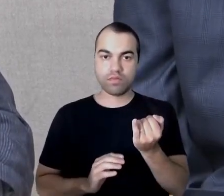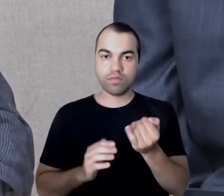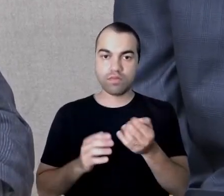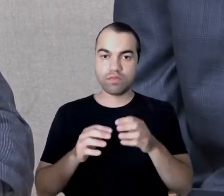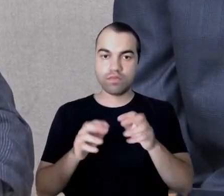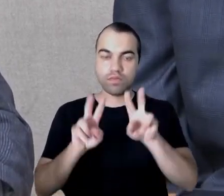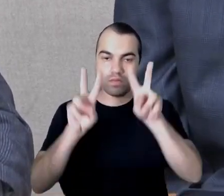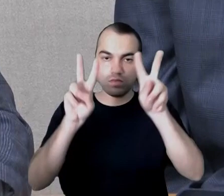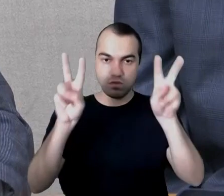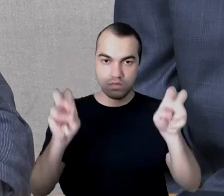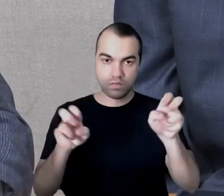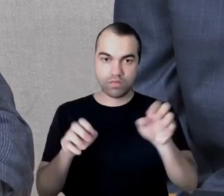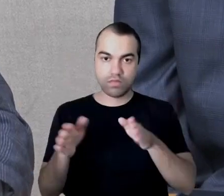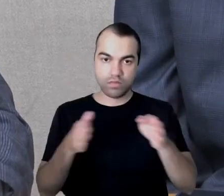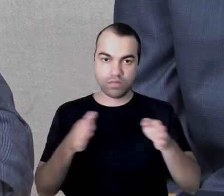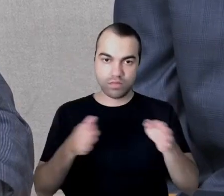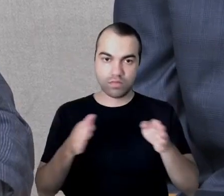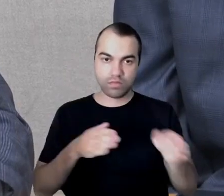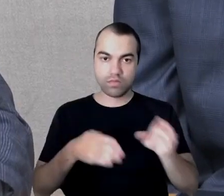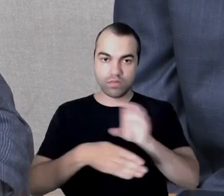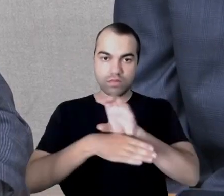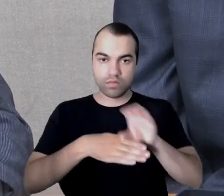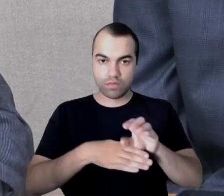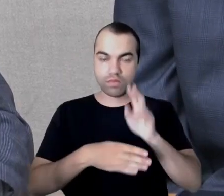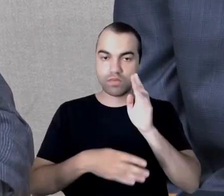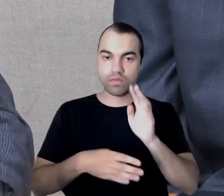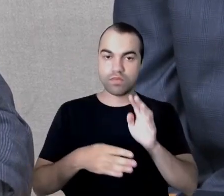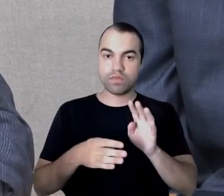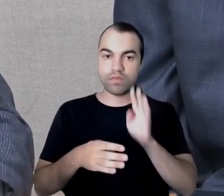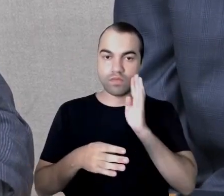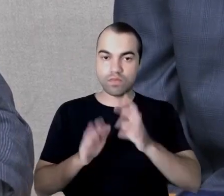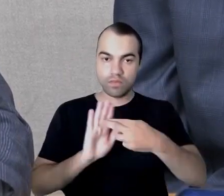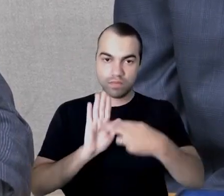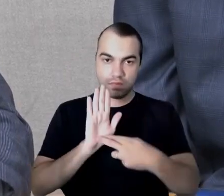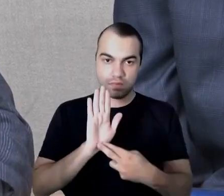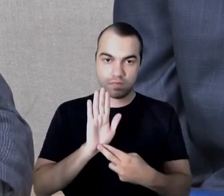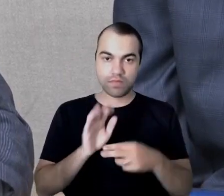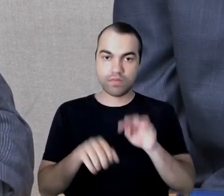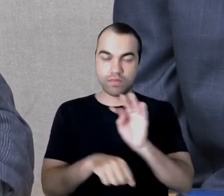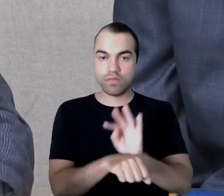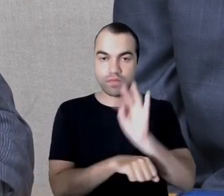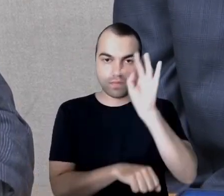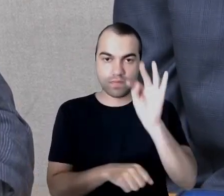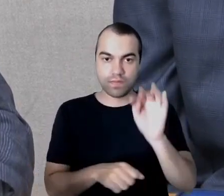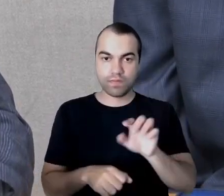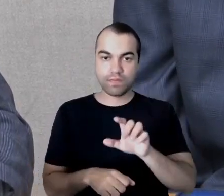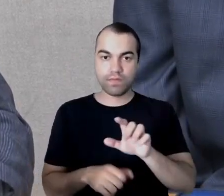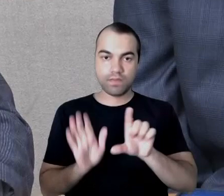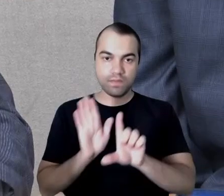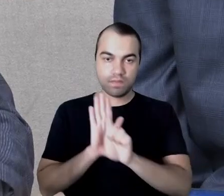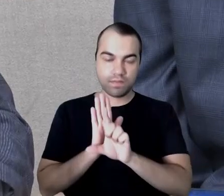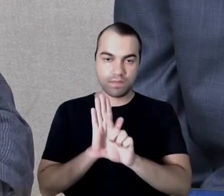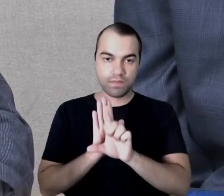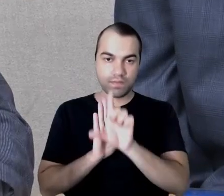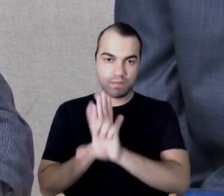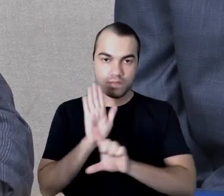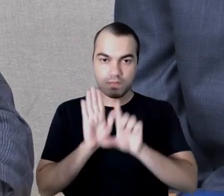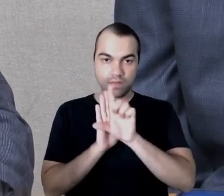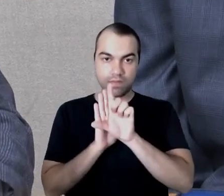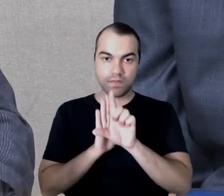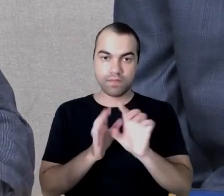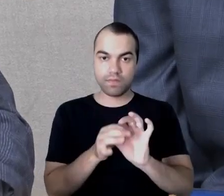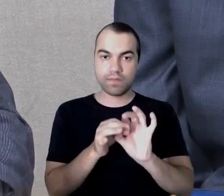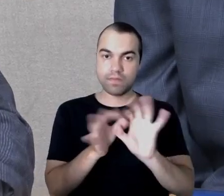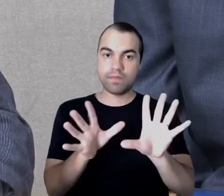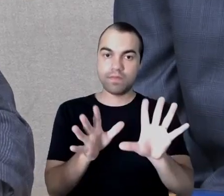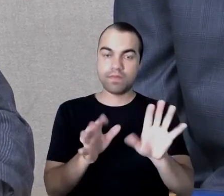considerados os aspectos constitucional legal redacional regimental e de técnica Legislativa a proposição em tela trata da concessão de direito